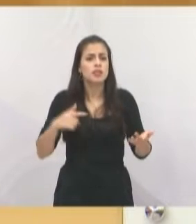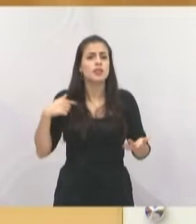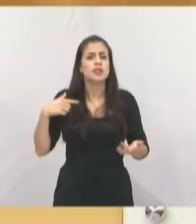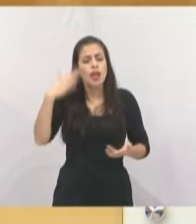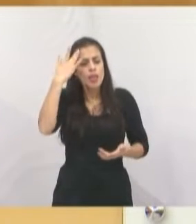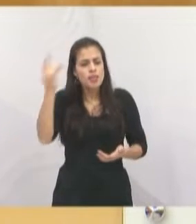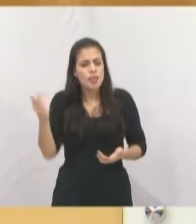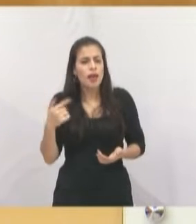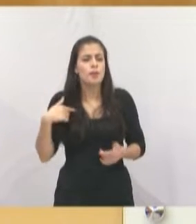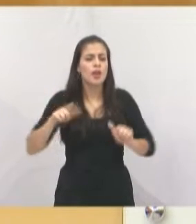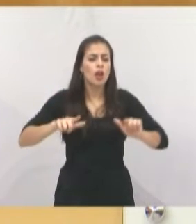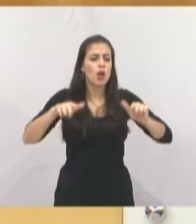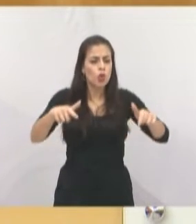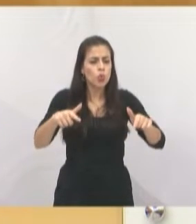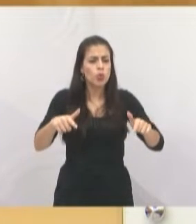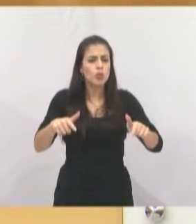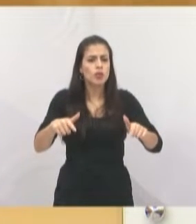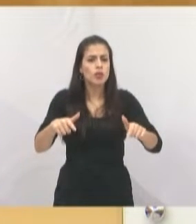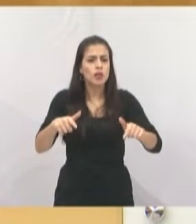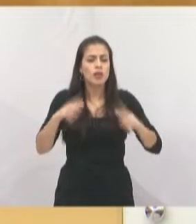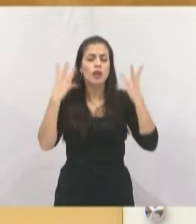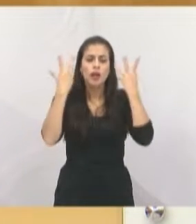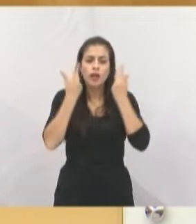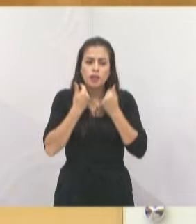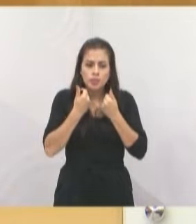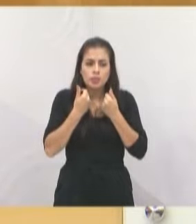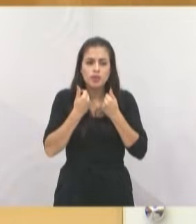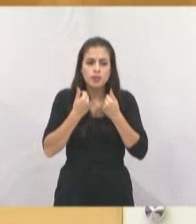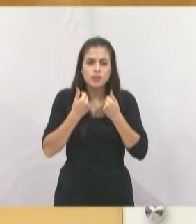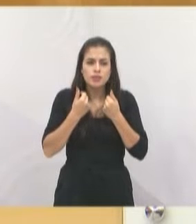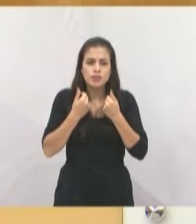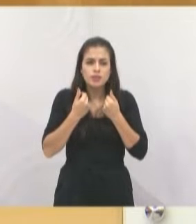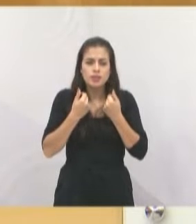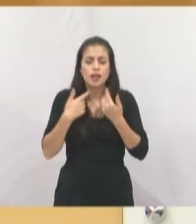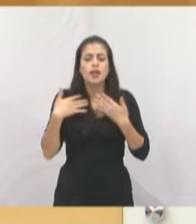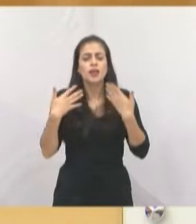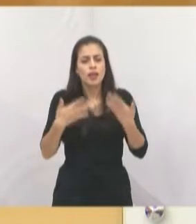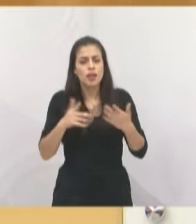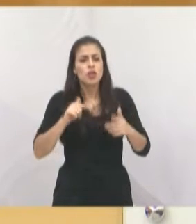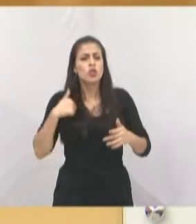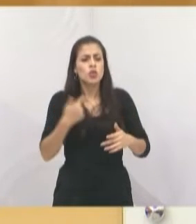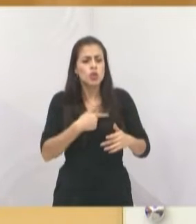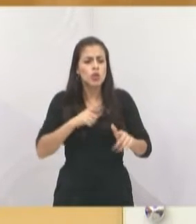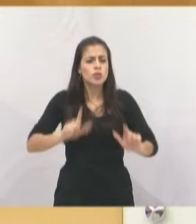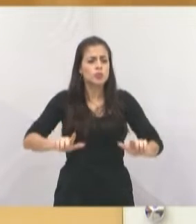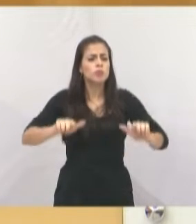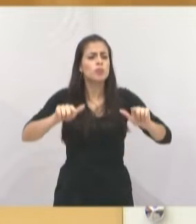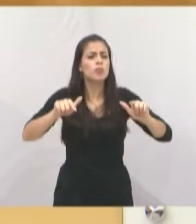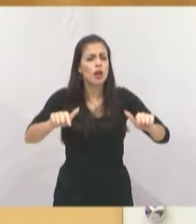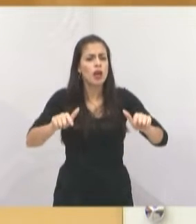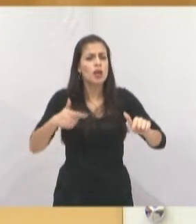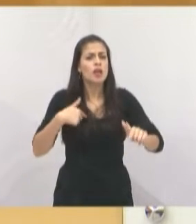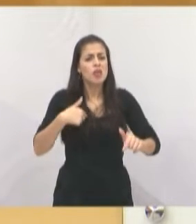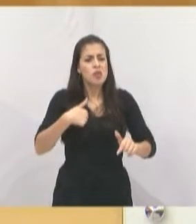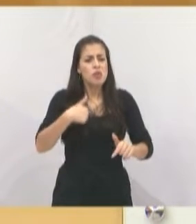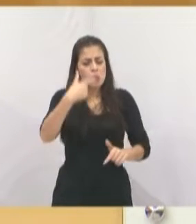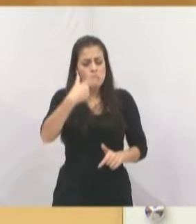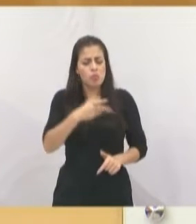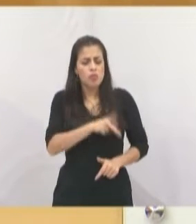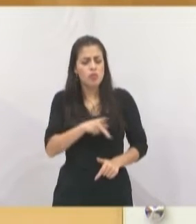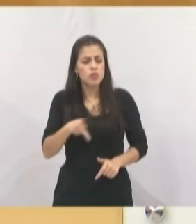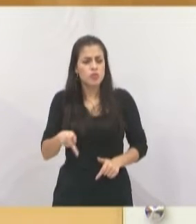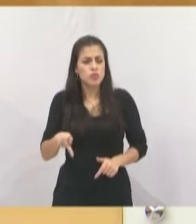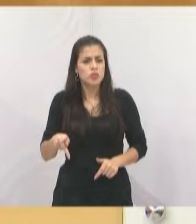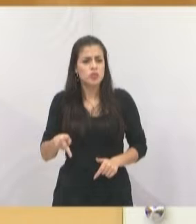aí. Então, vocês estão de parabéns, é merecido, e nós, é como eu falo, nós também lutamos, eu como professora, também já